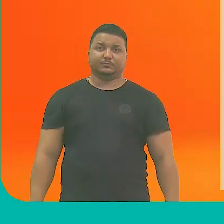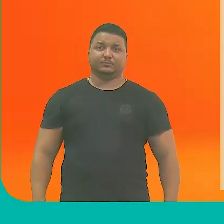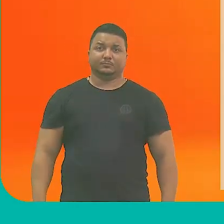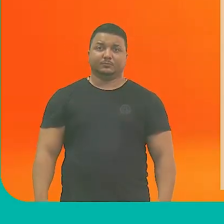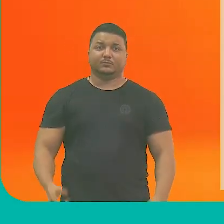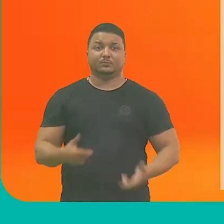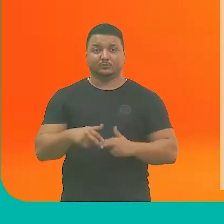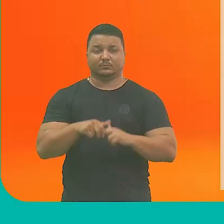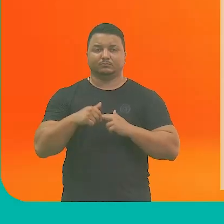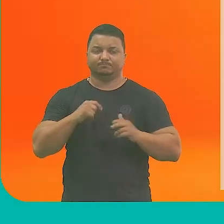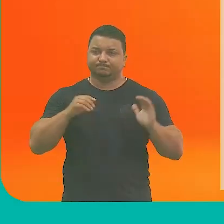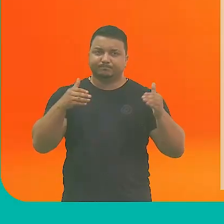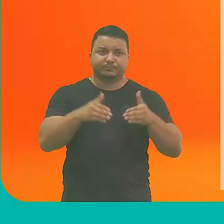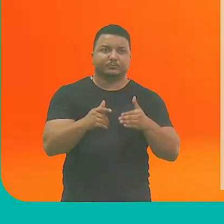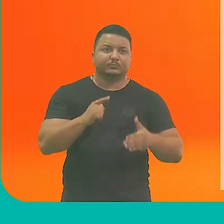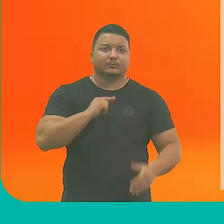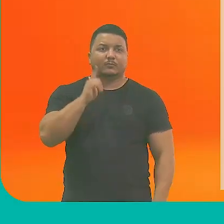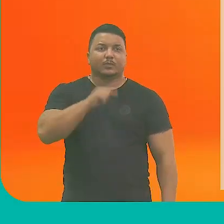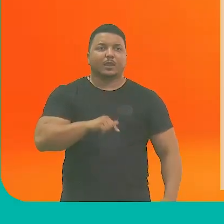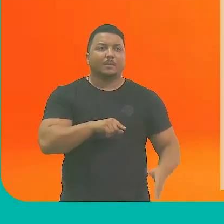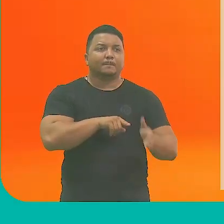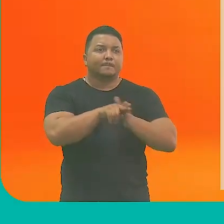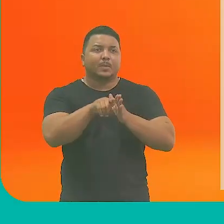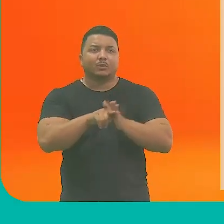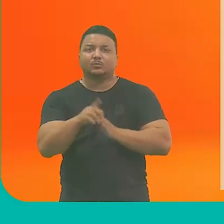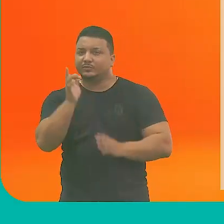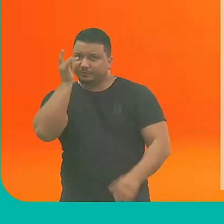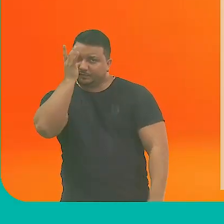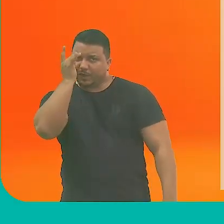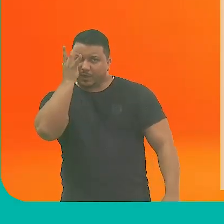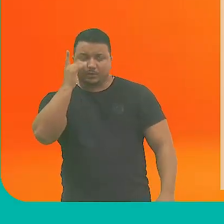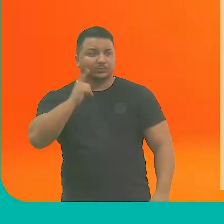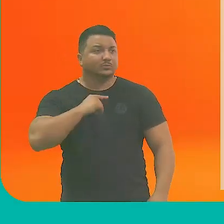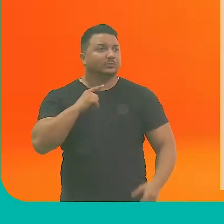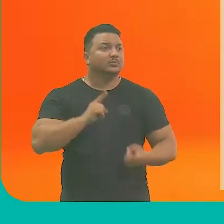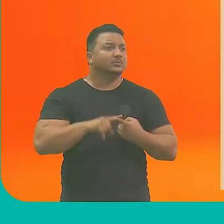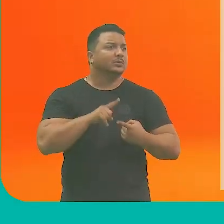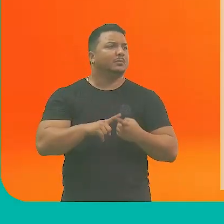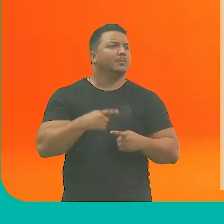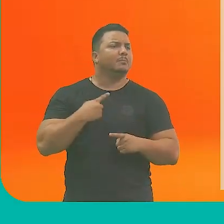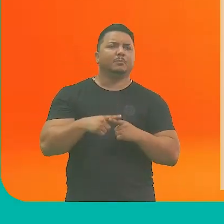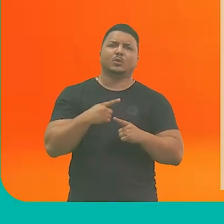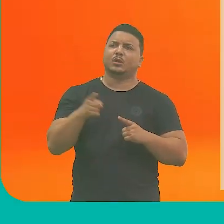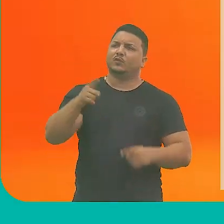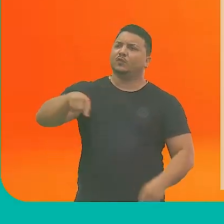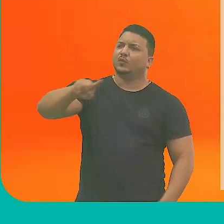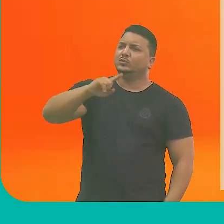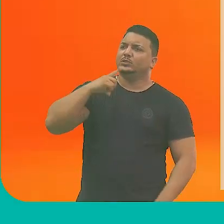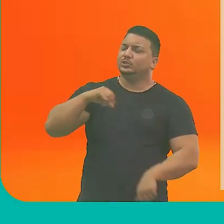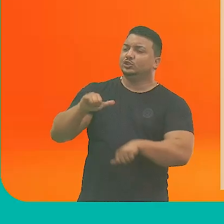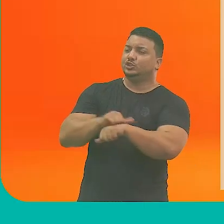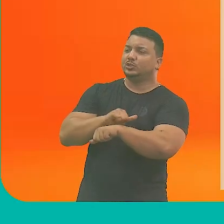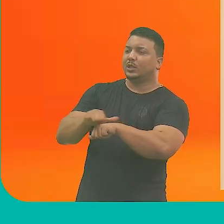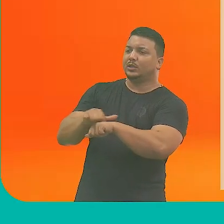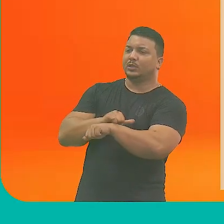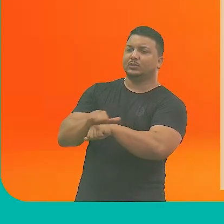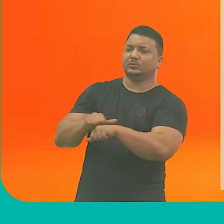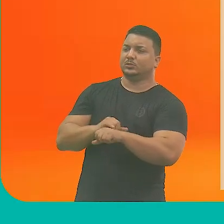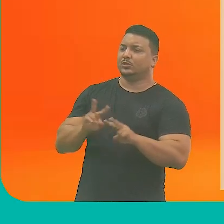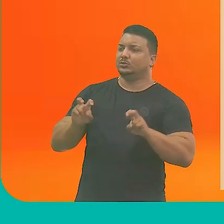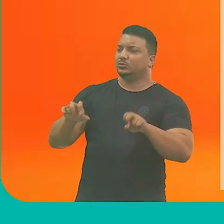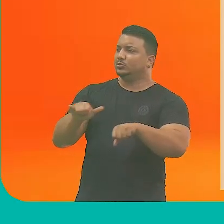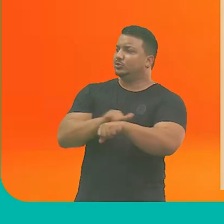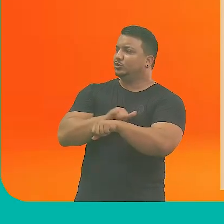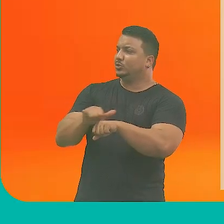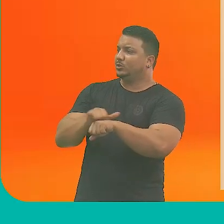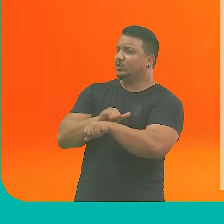estou trabalhando uma questão de nível fácil. E por que eu falo vocês de estratégia? Porque às vezes